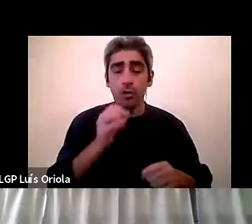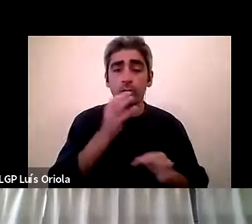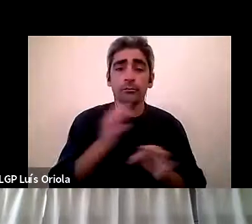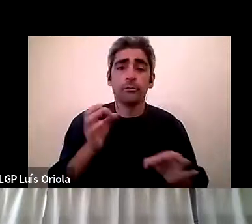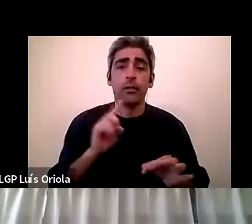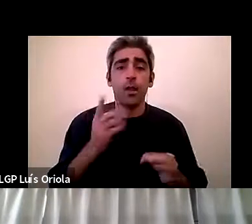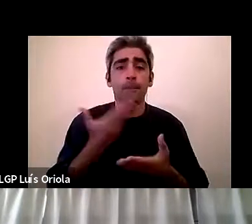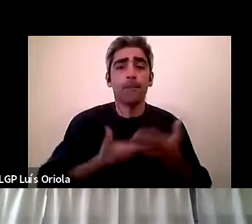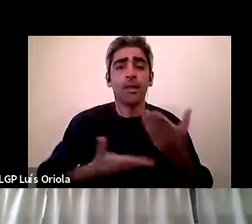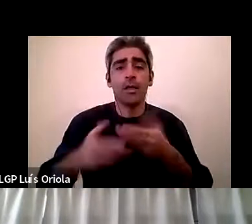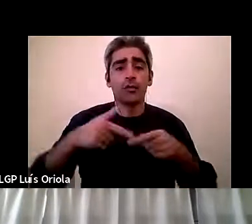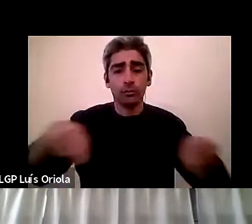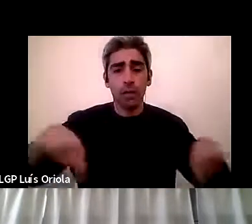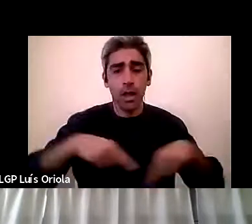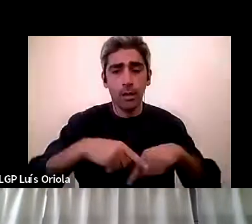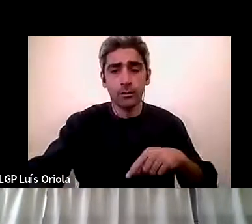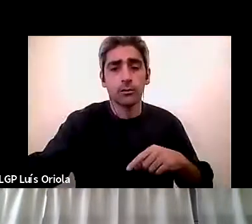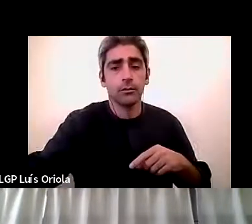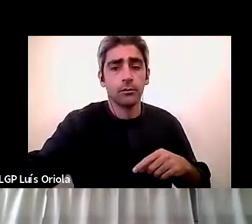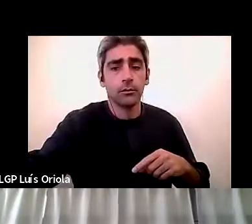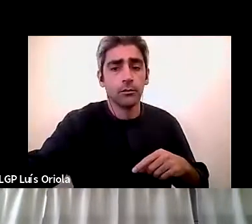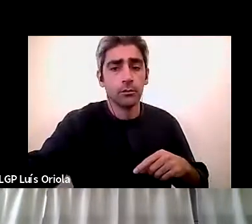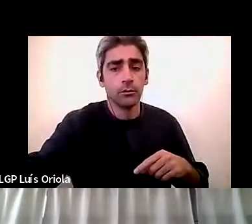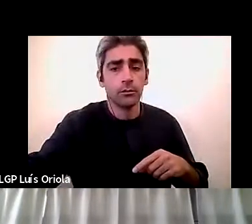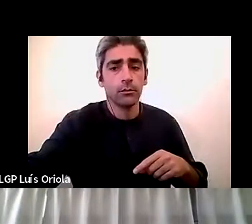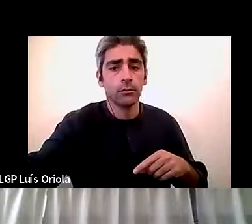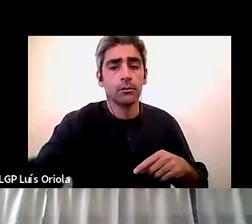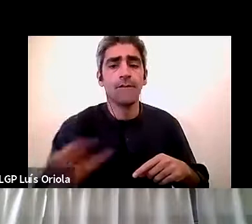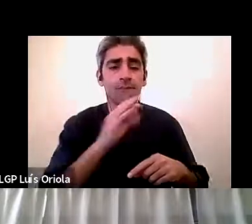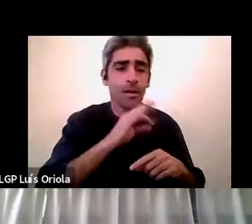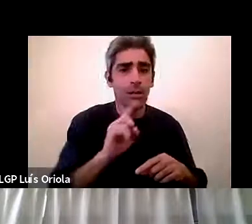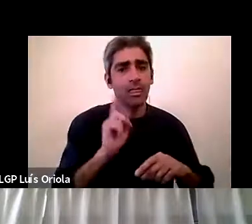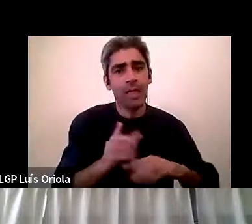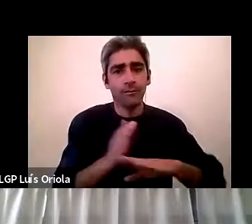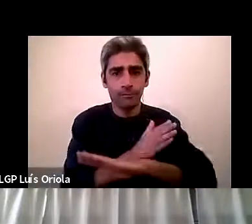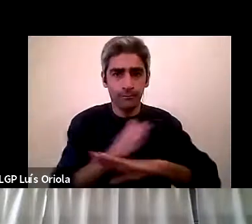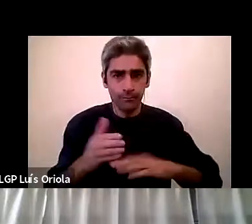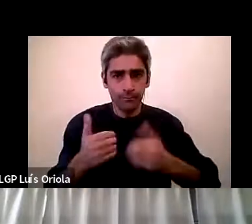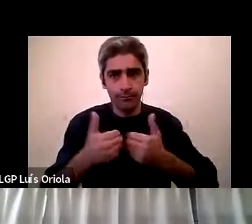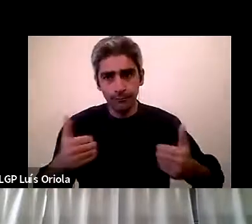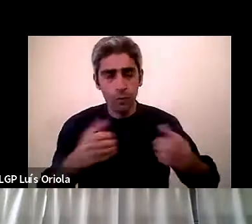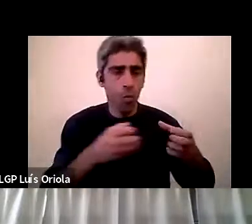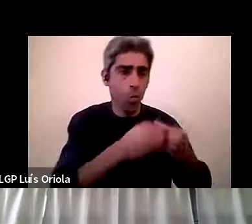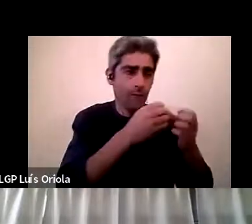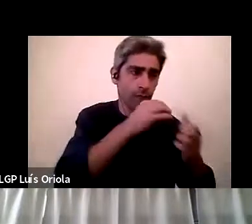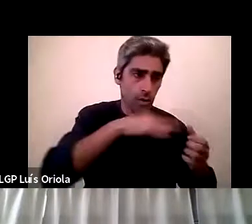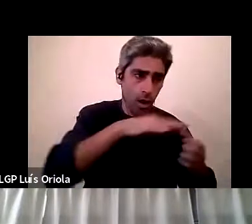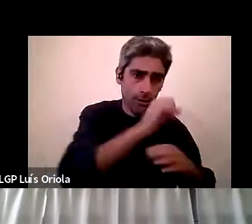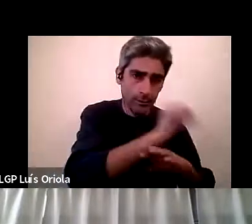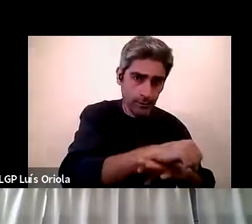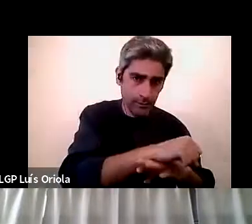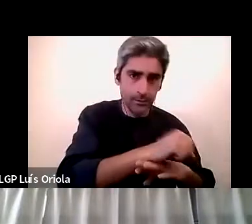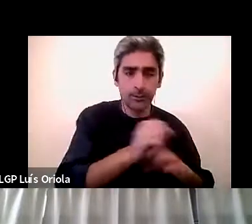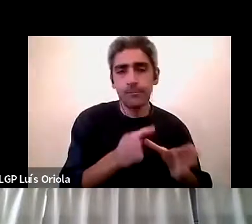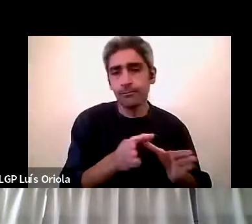não partilhar o espaço onde se trabalha com a família. Devemos ter um espaço para o convívio familiar, sim,